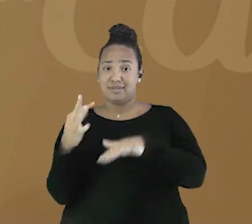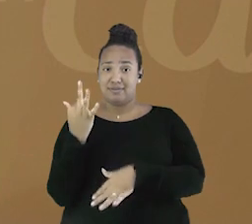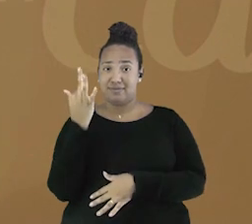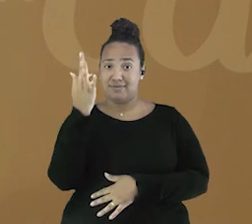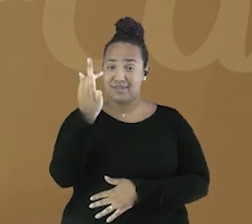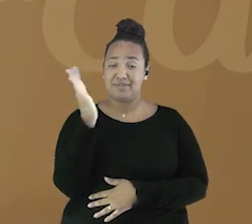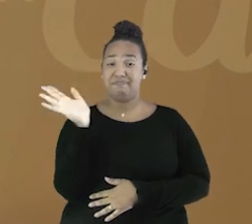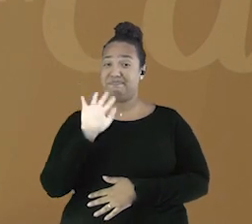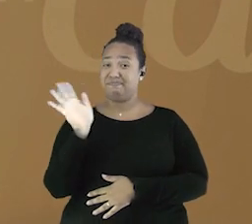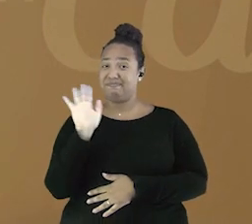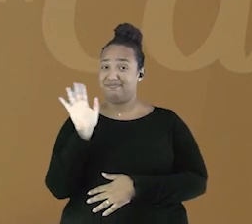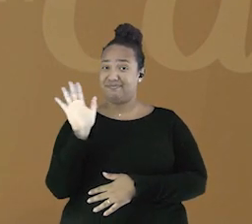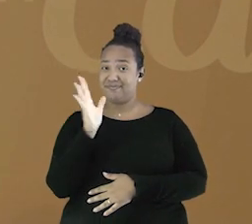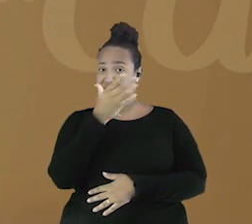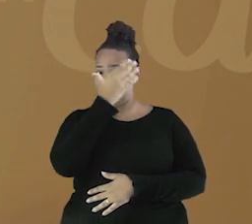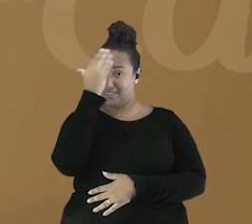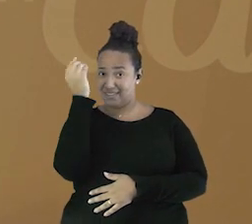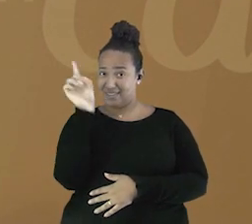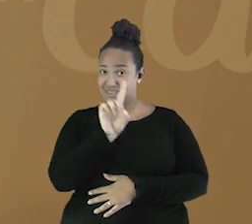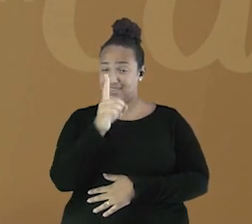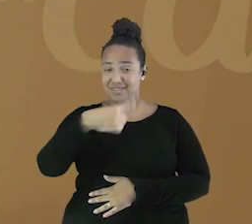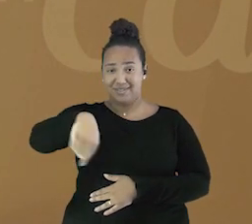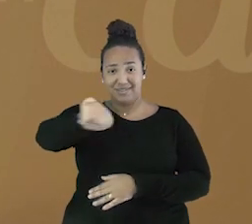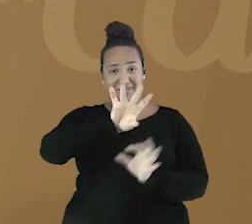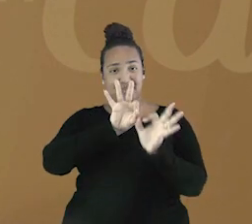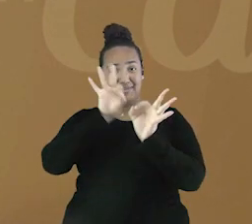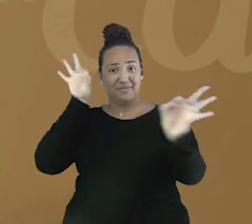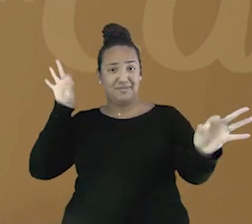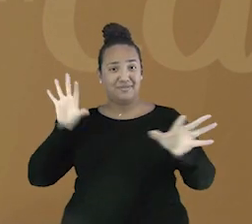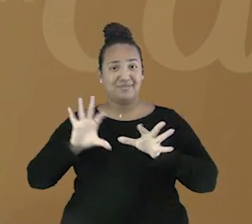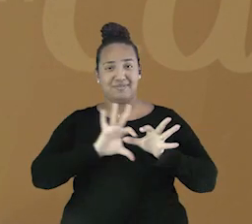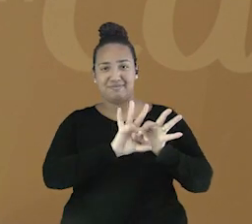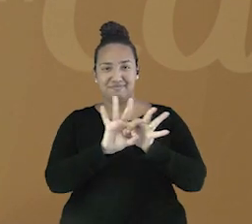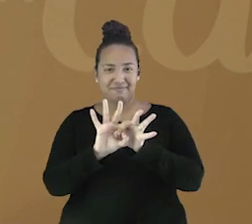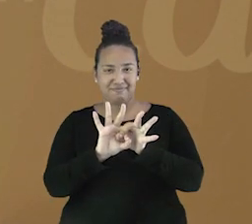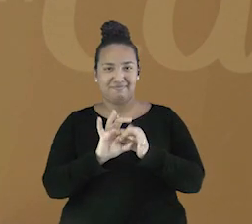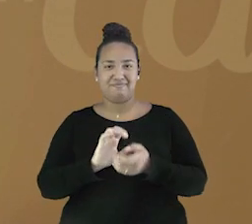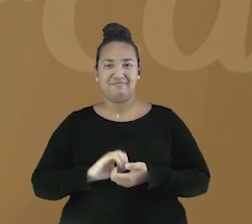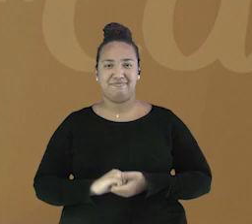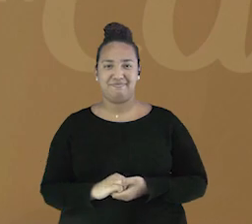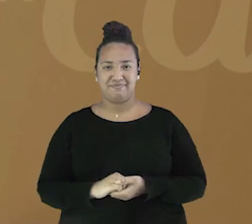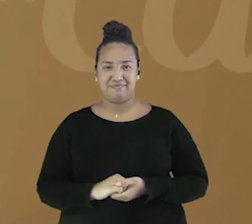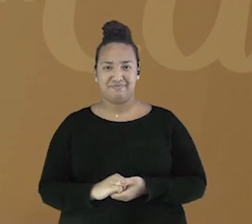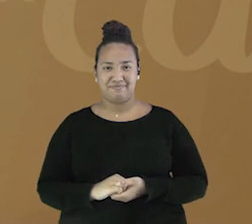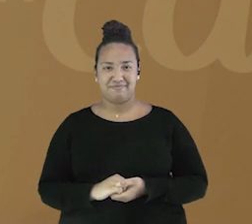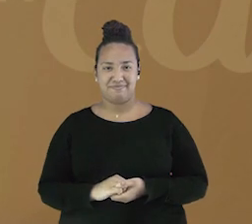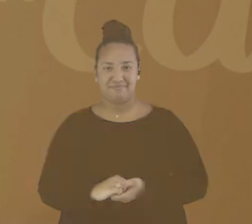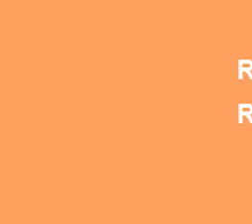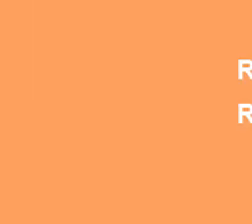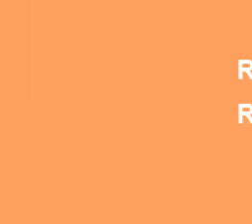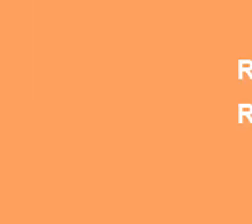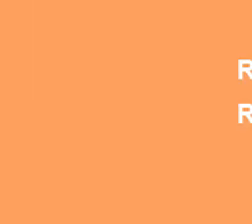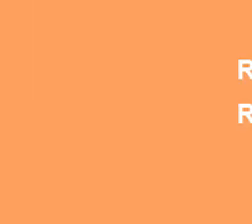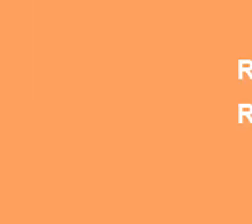vem. Até a próxima, pessoal, e lembre-se, mesmo distante, estamos juntos!